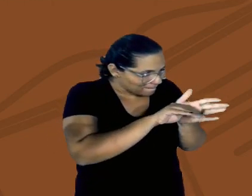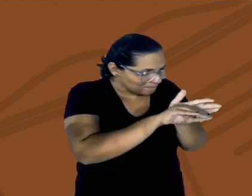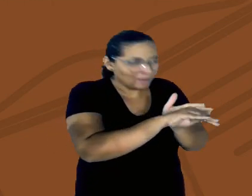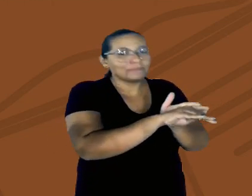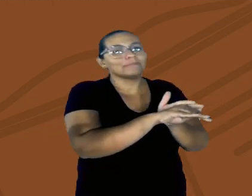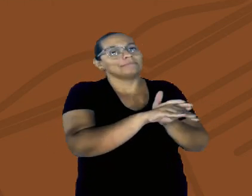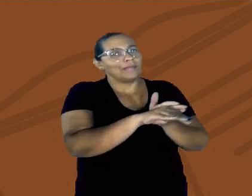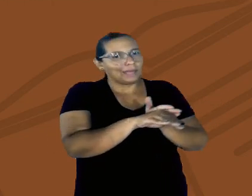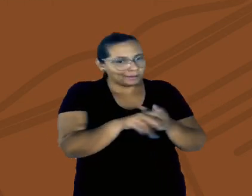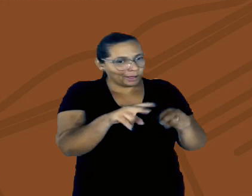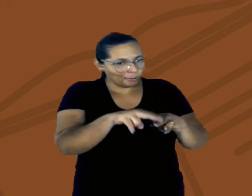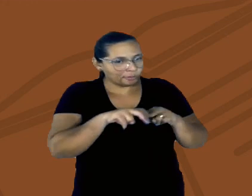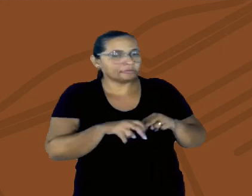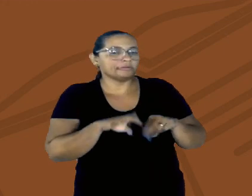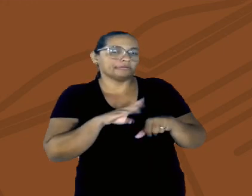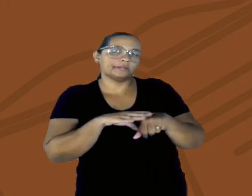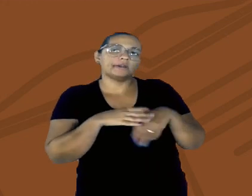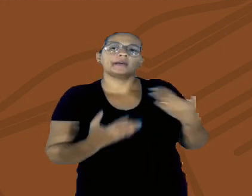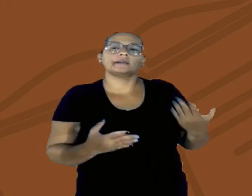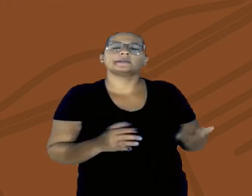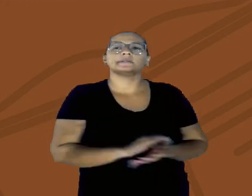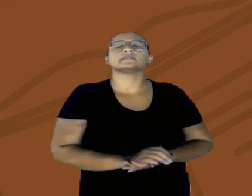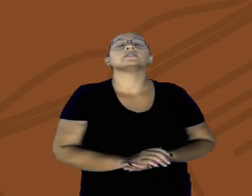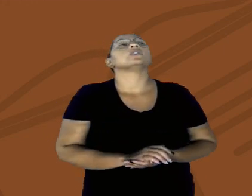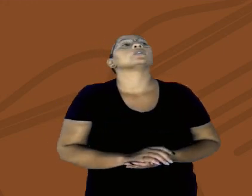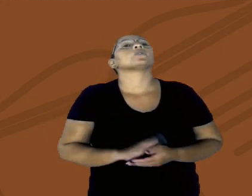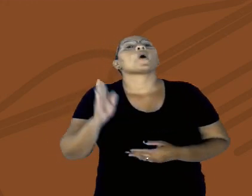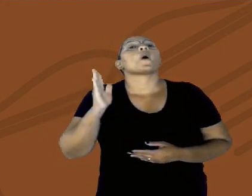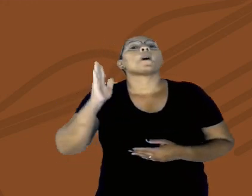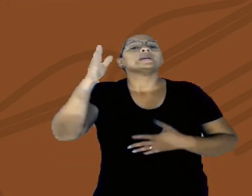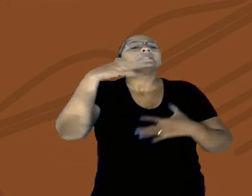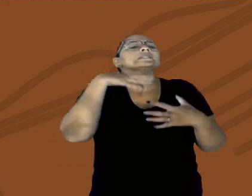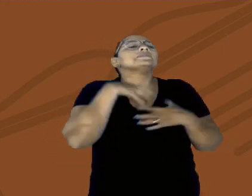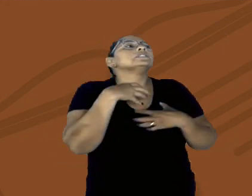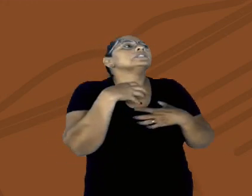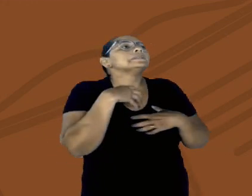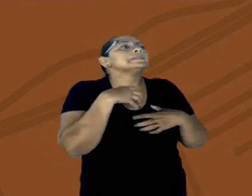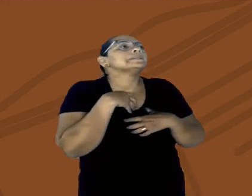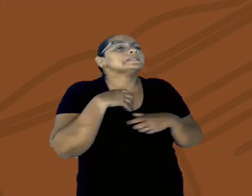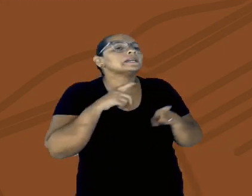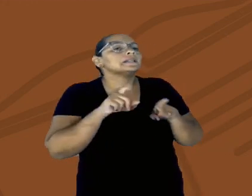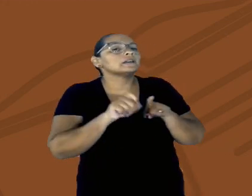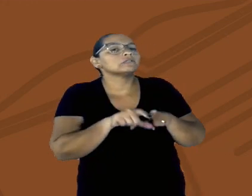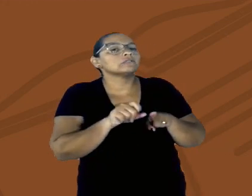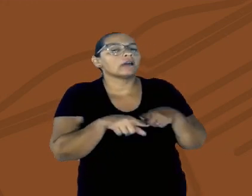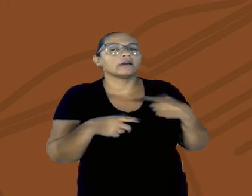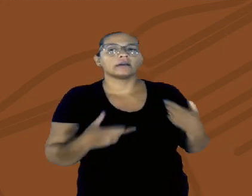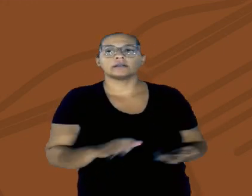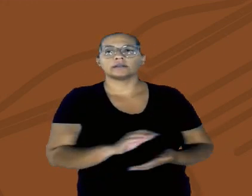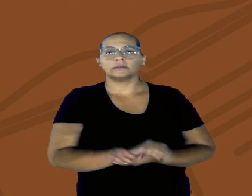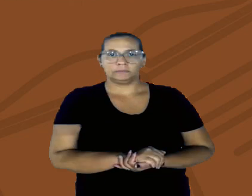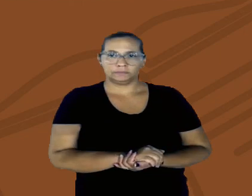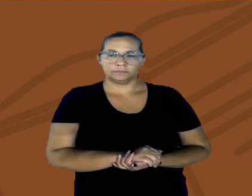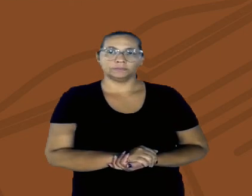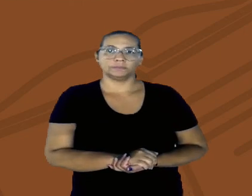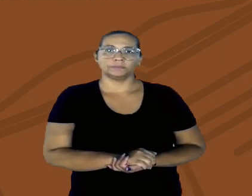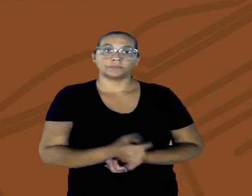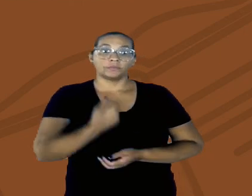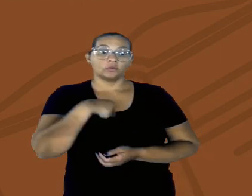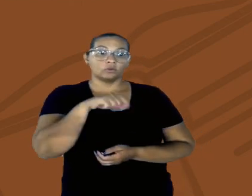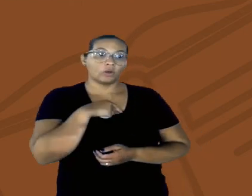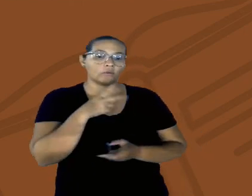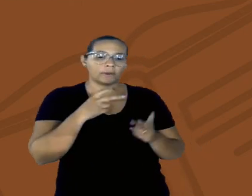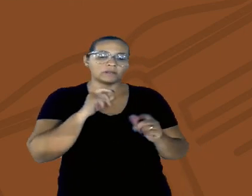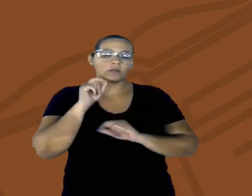bactéria, né? Ô professor, quais são os principais sintomas da gonorreia? Então, conforme a gente pode verificar no